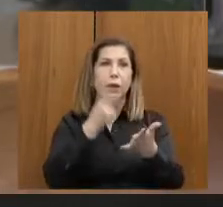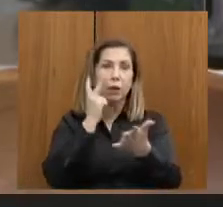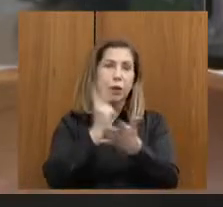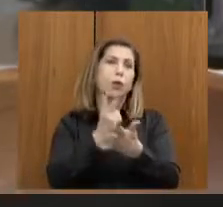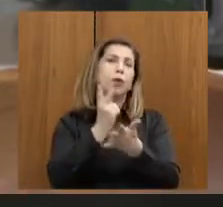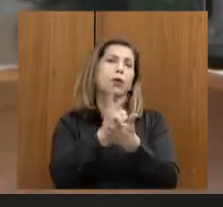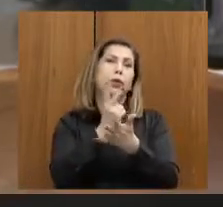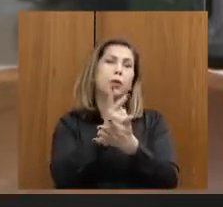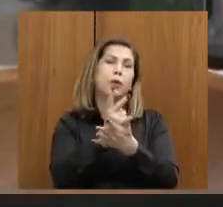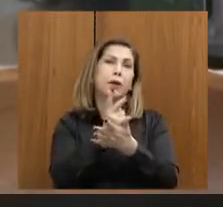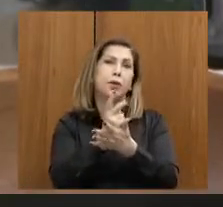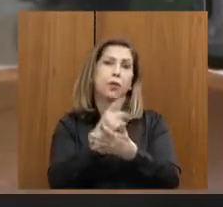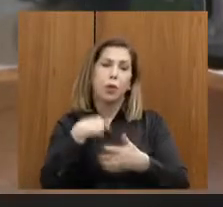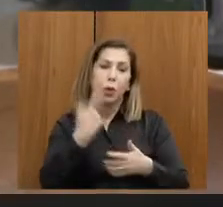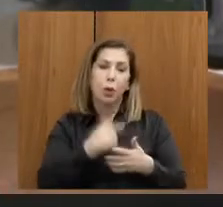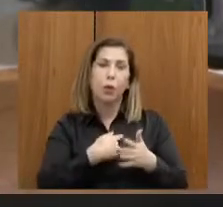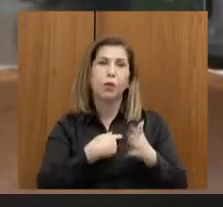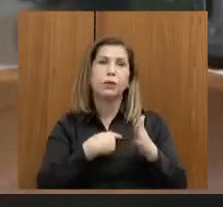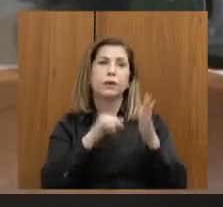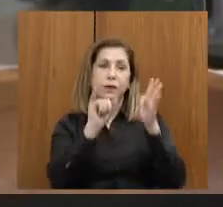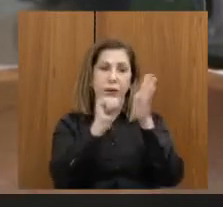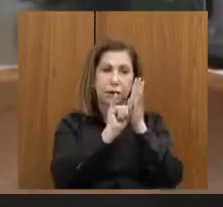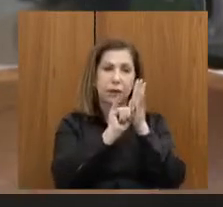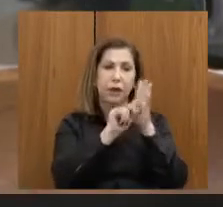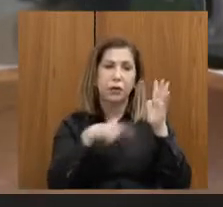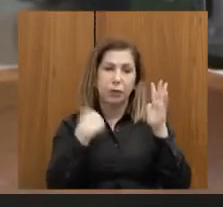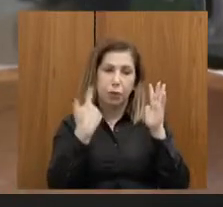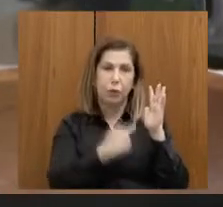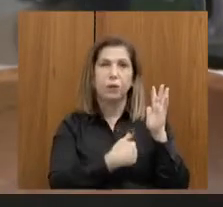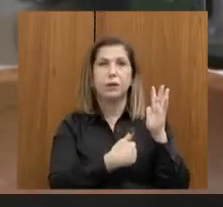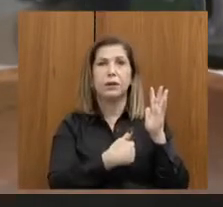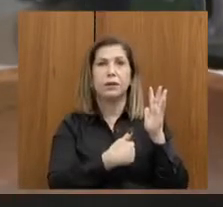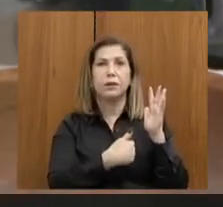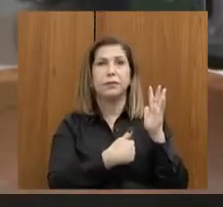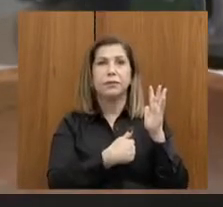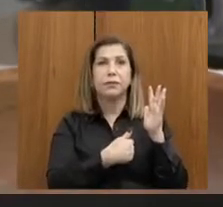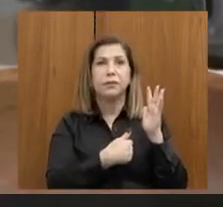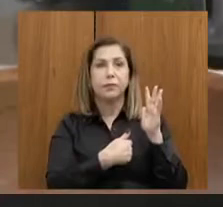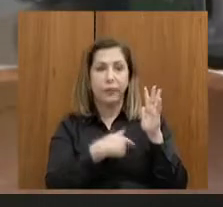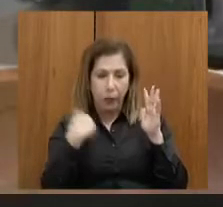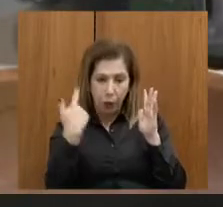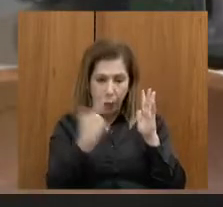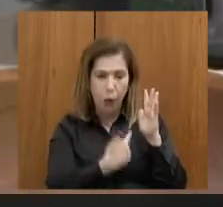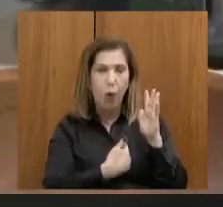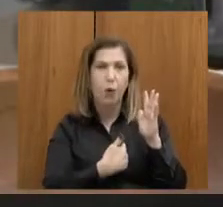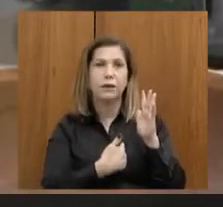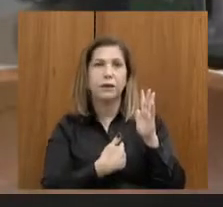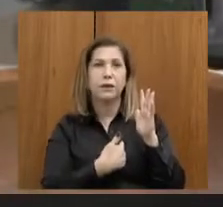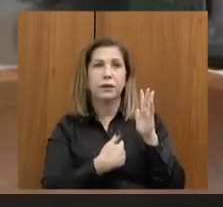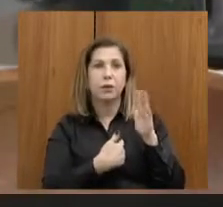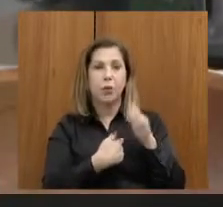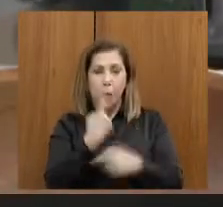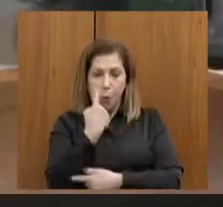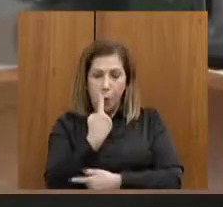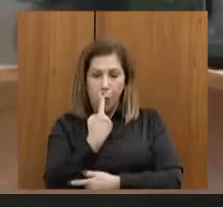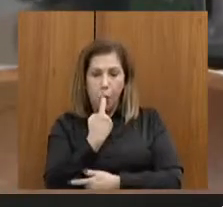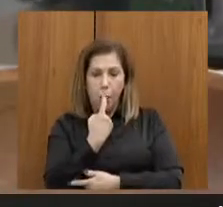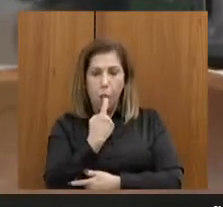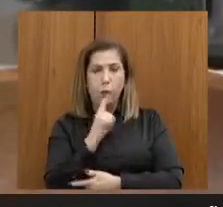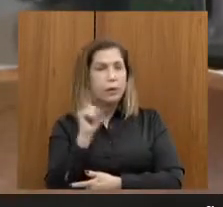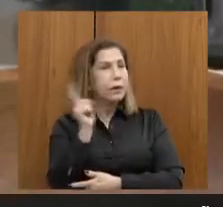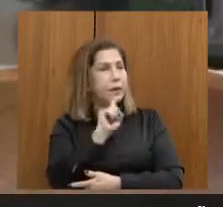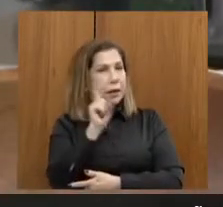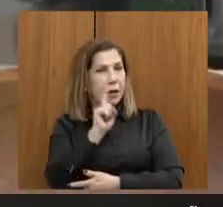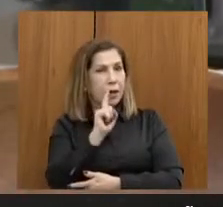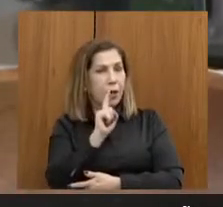com o estado de quem nós somos e nós somos nós nós não somos um e